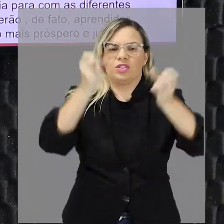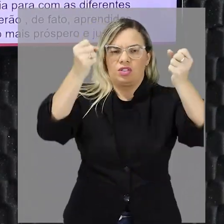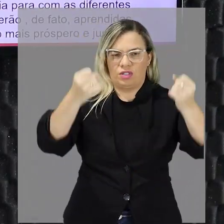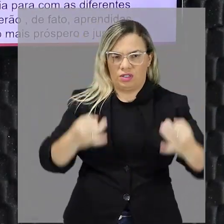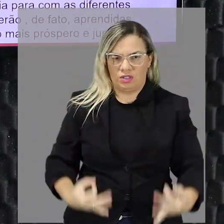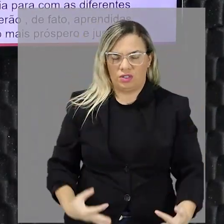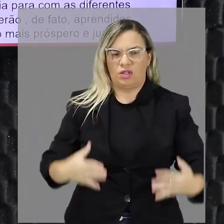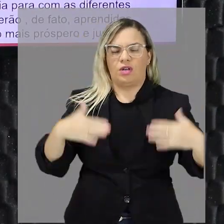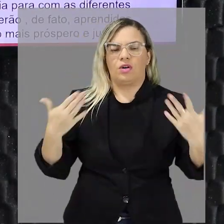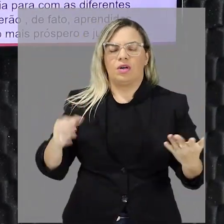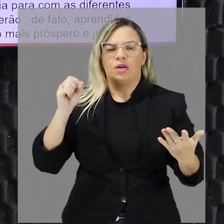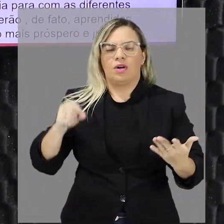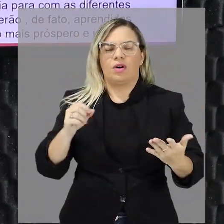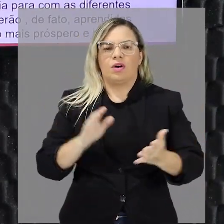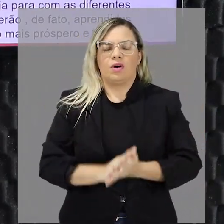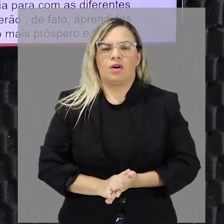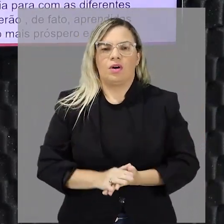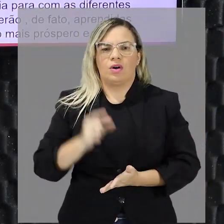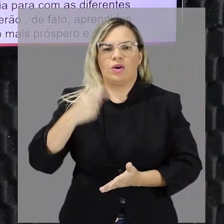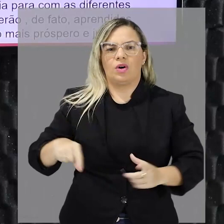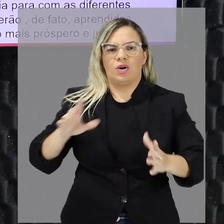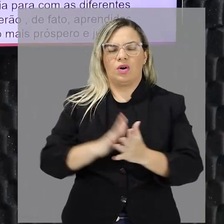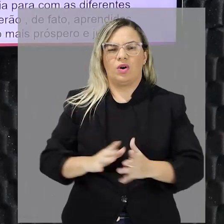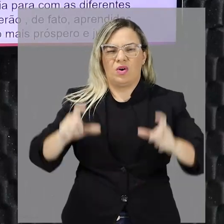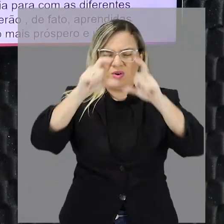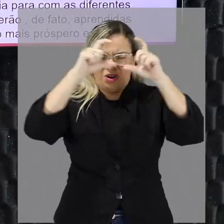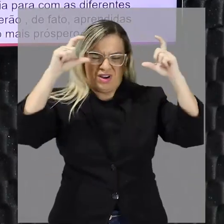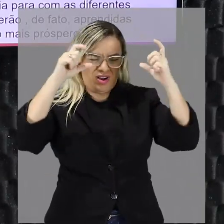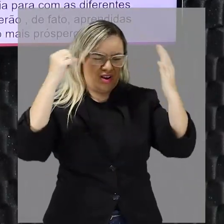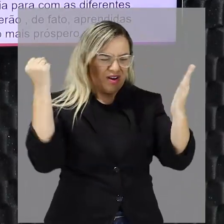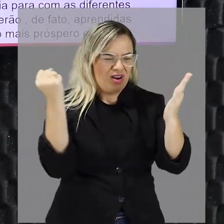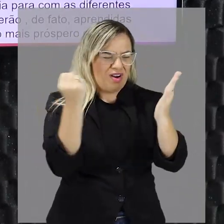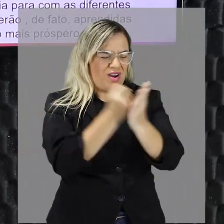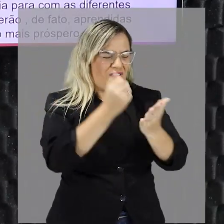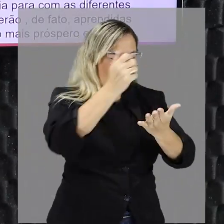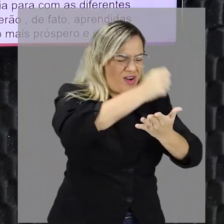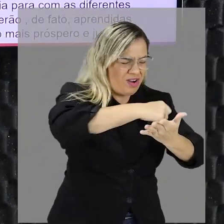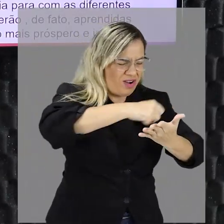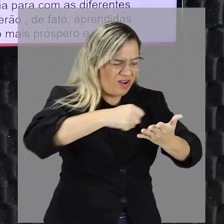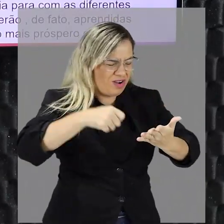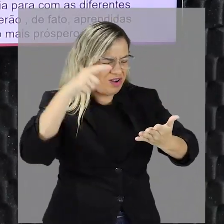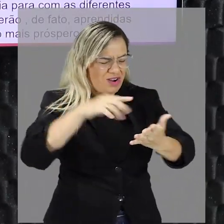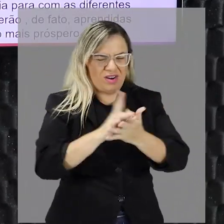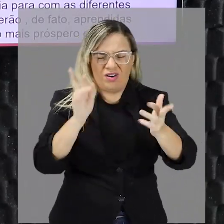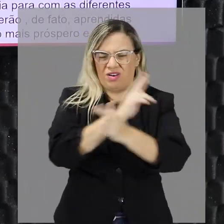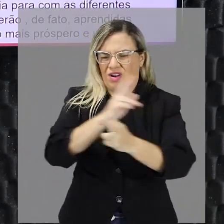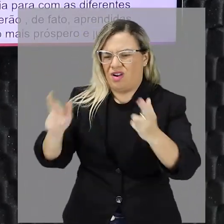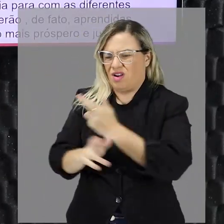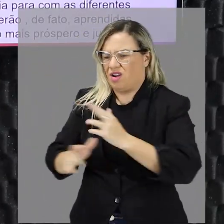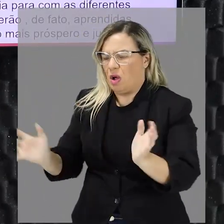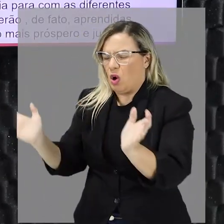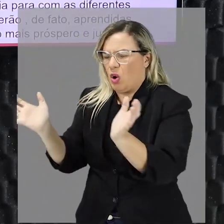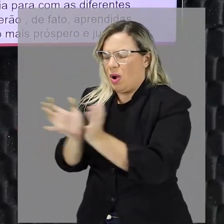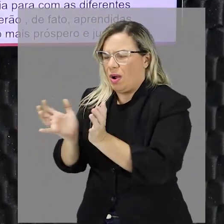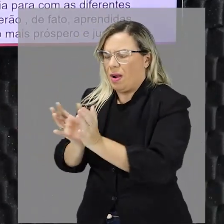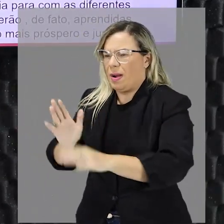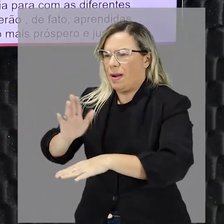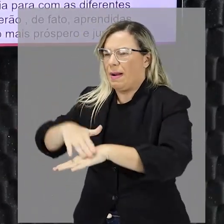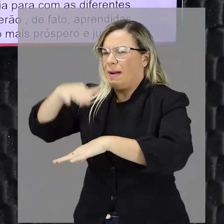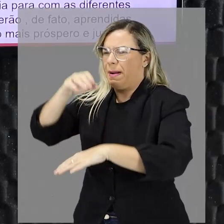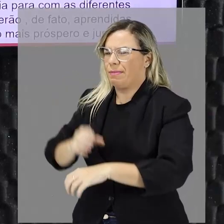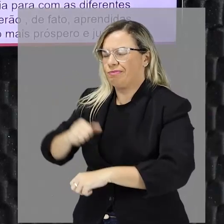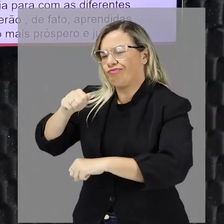dos estigmas, né? Sobre esse rótulo que as pessoas colocam em relação àquelas classes sociais que não são